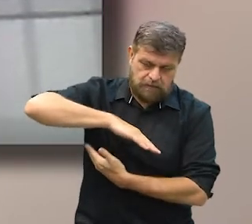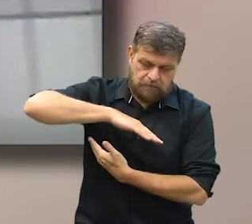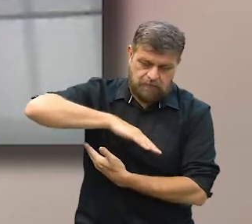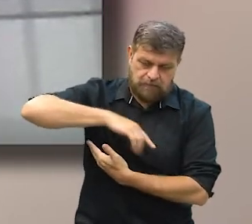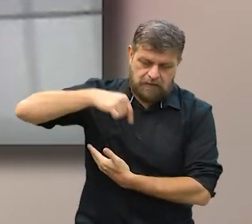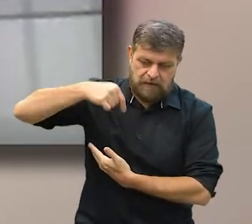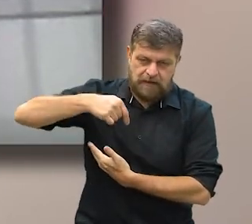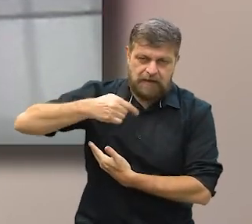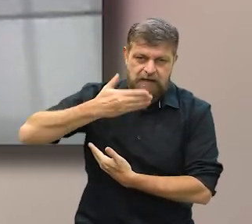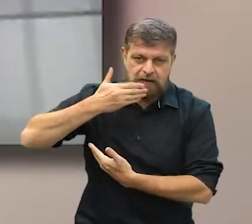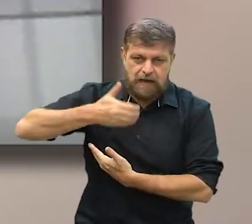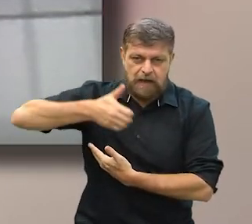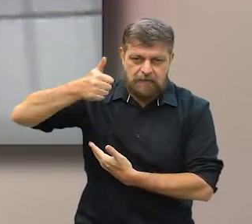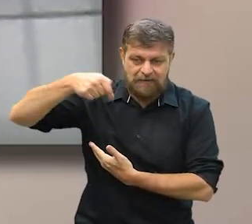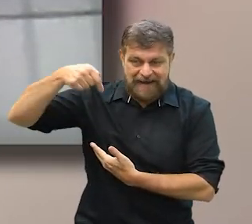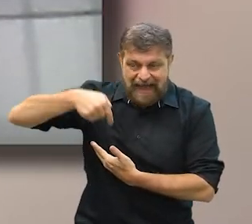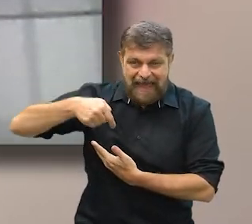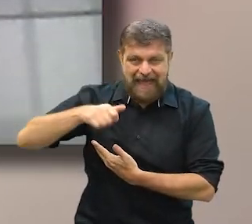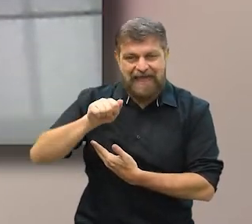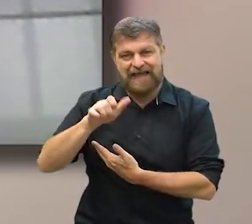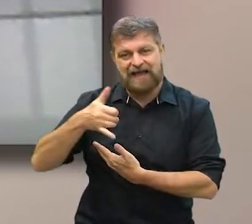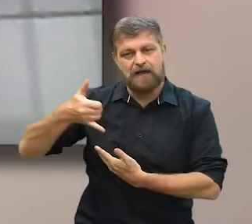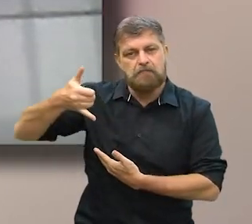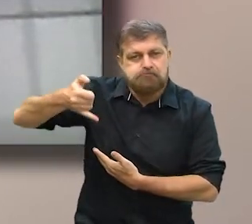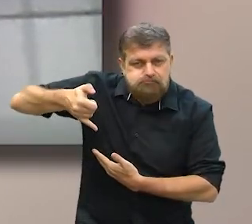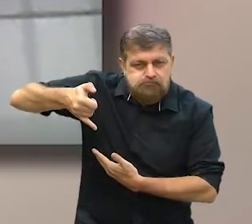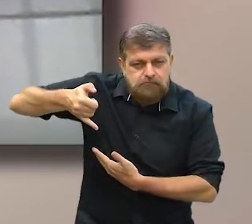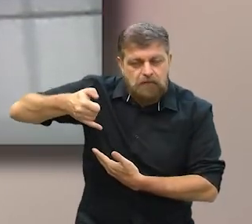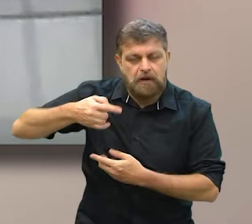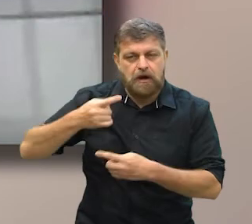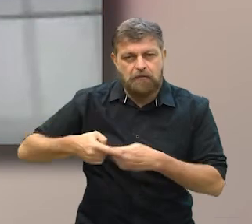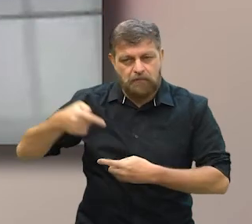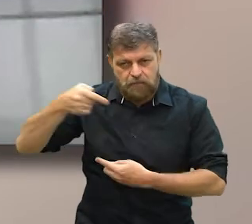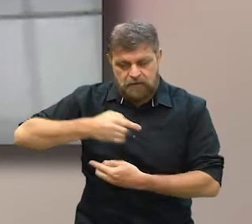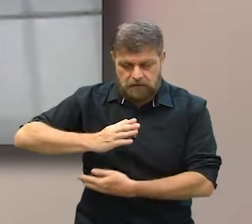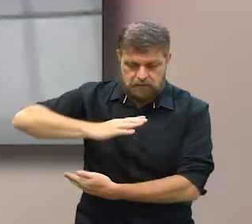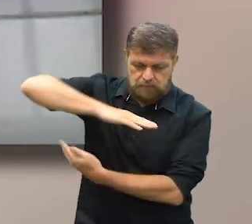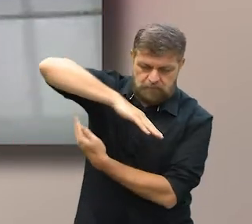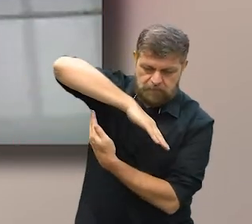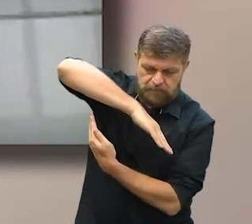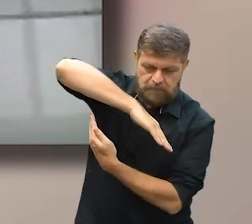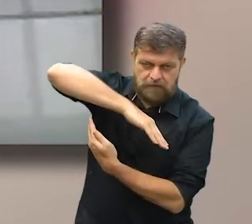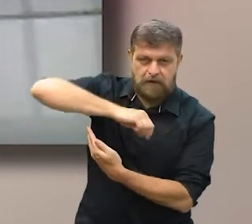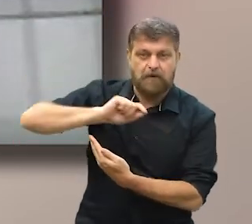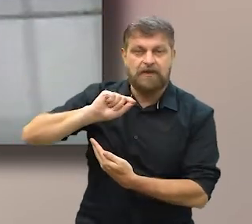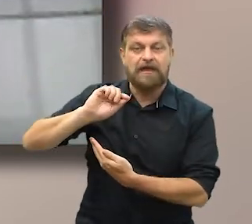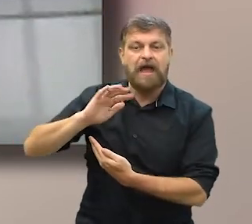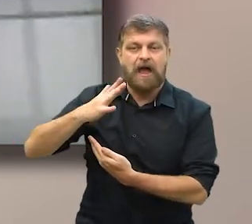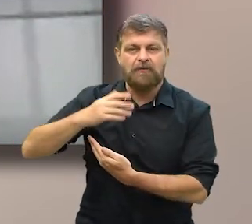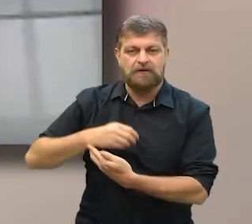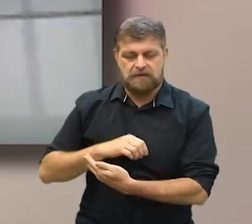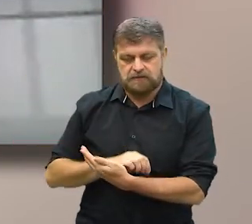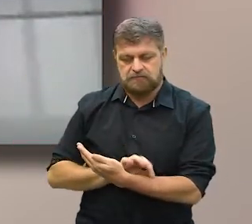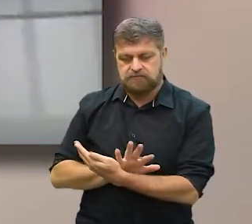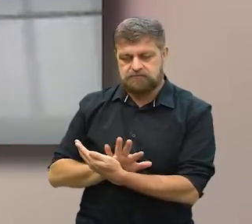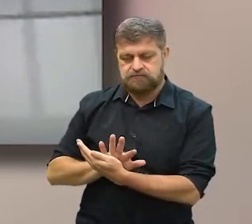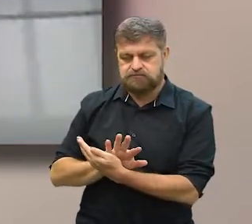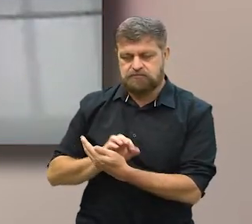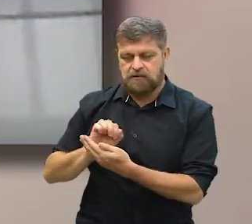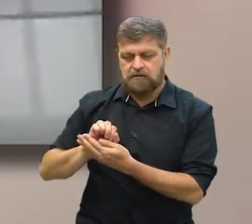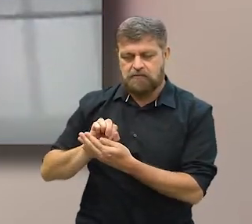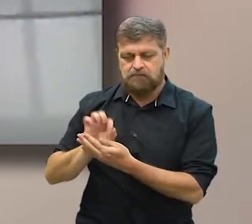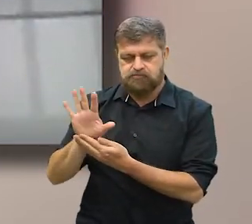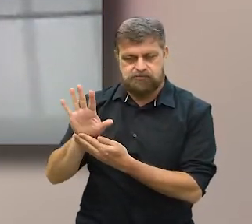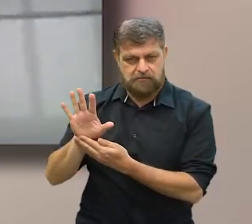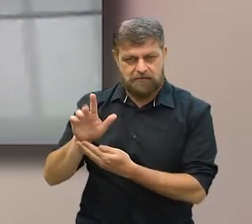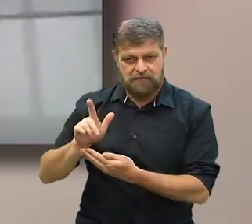de barriguinha para baixo. Se ele parar de resmungar, é gases. Por quê? Porque essa posição desloca